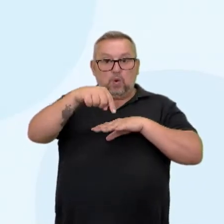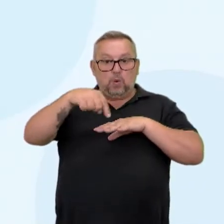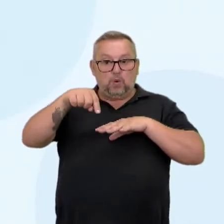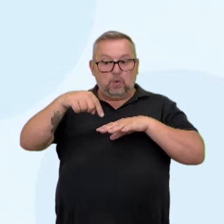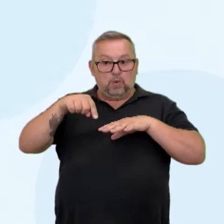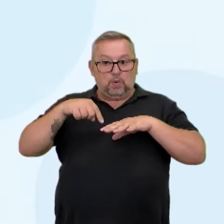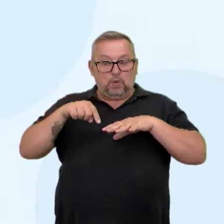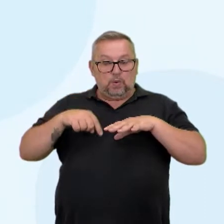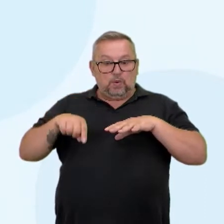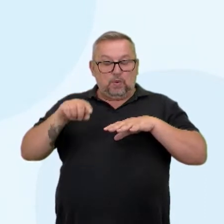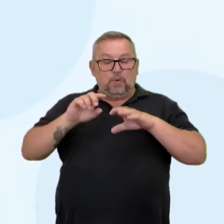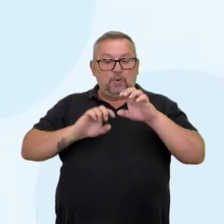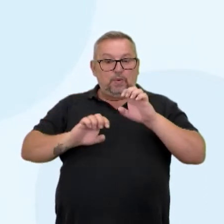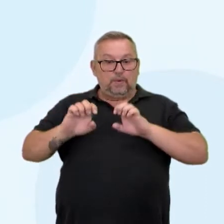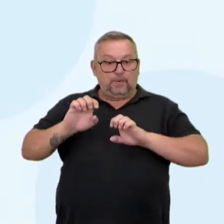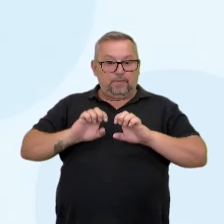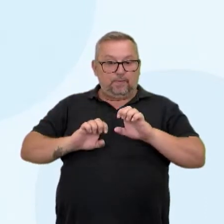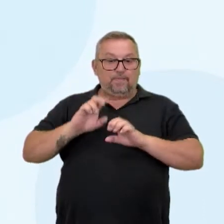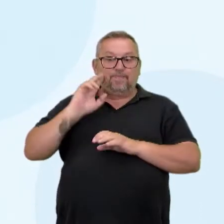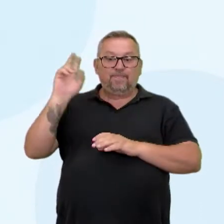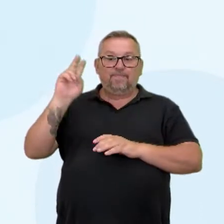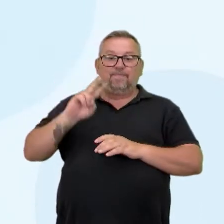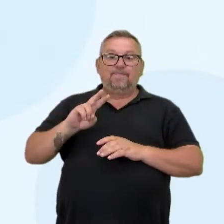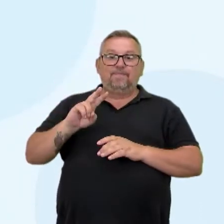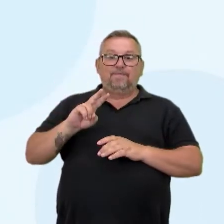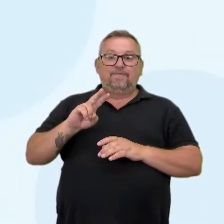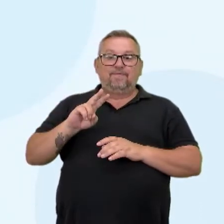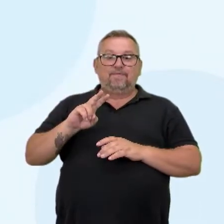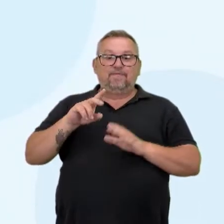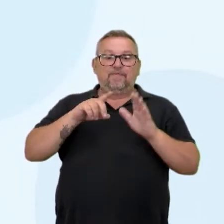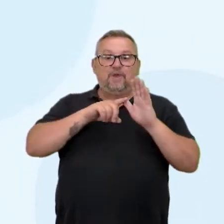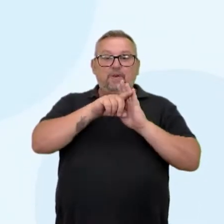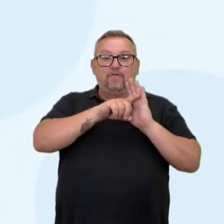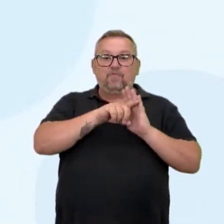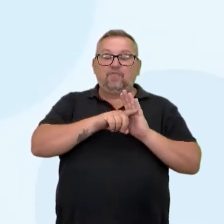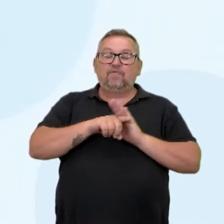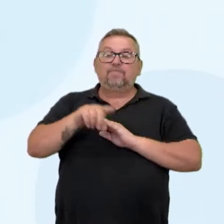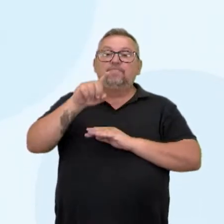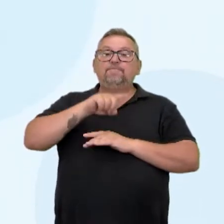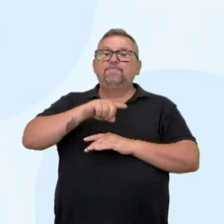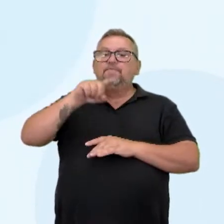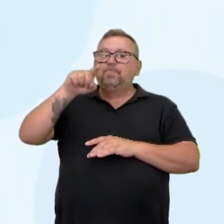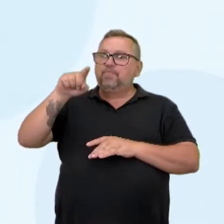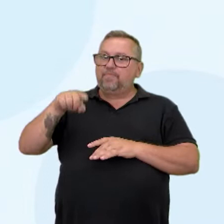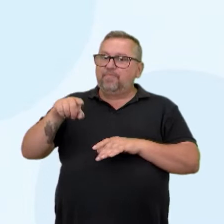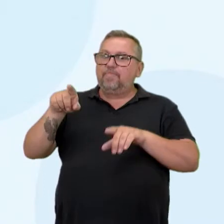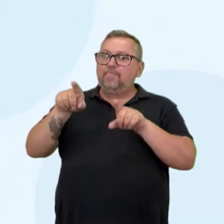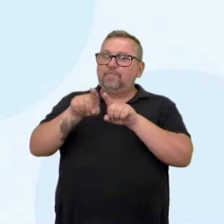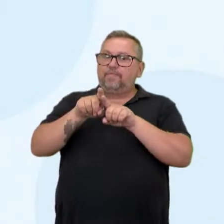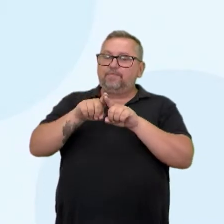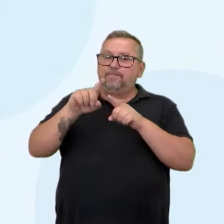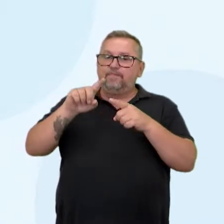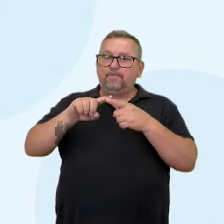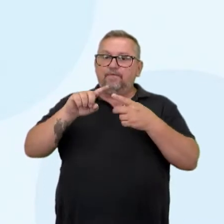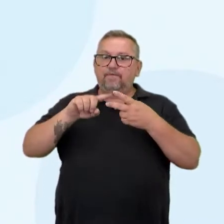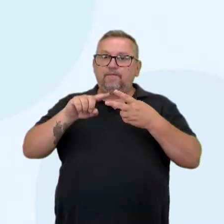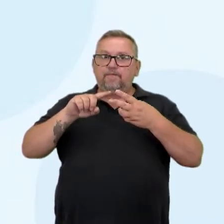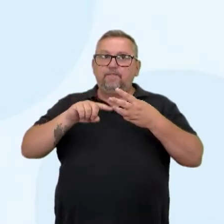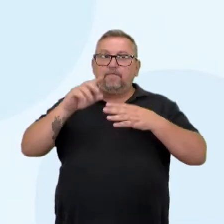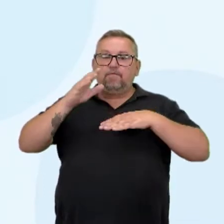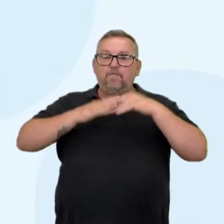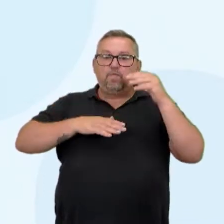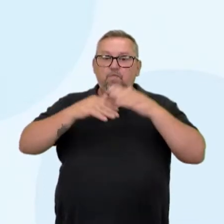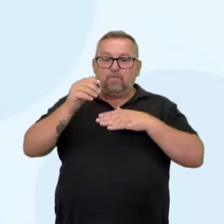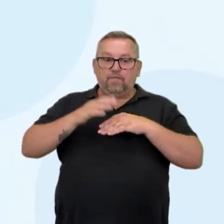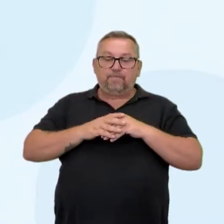eixo estruturante aí principal desta atividade é a investigação científica, e aí tá as 3 habilidades aí dos